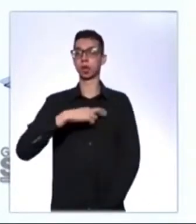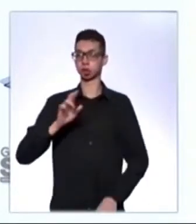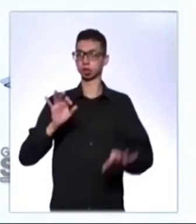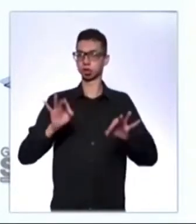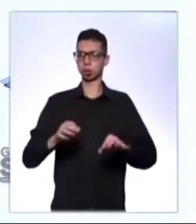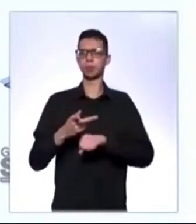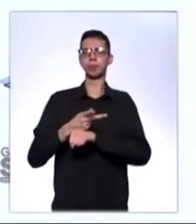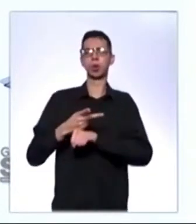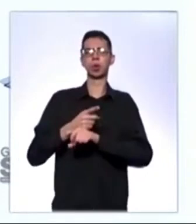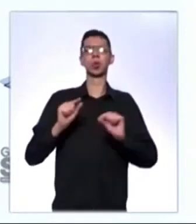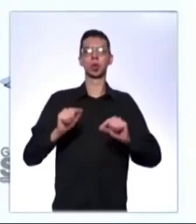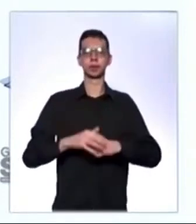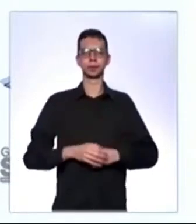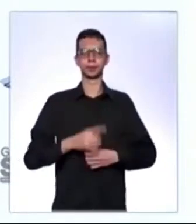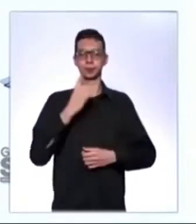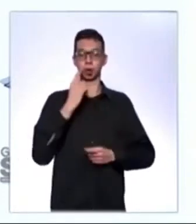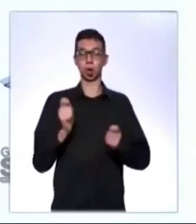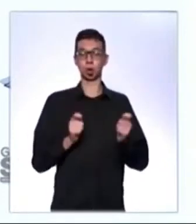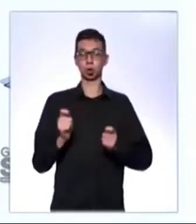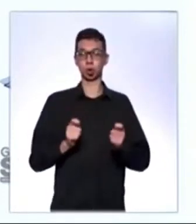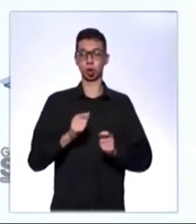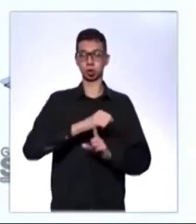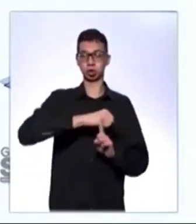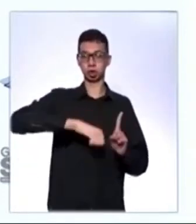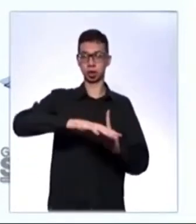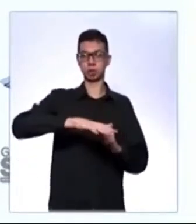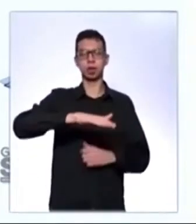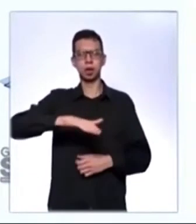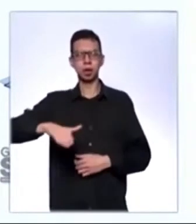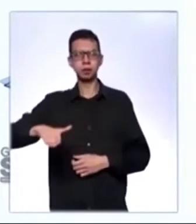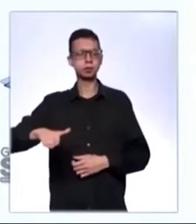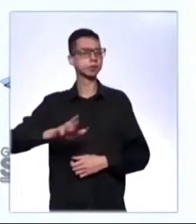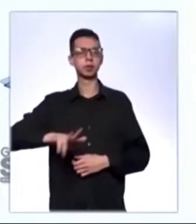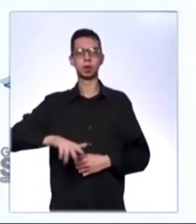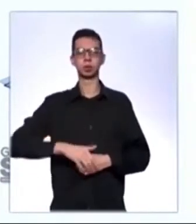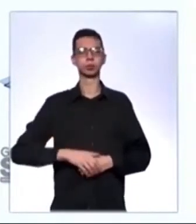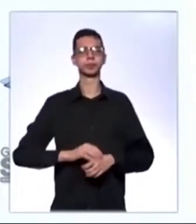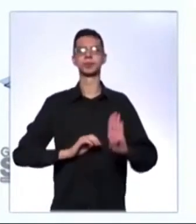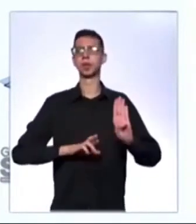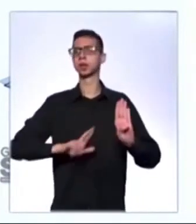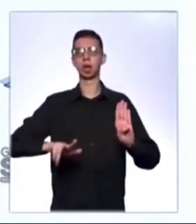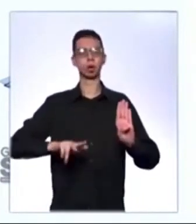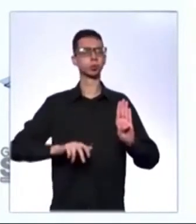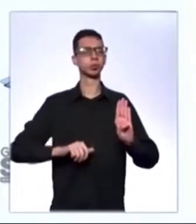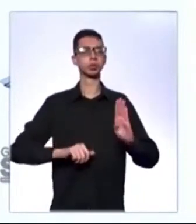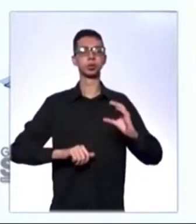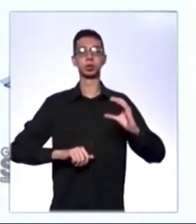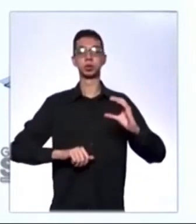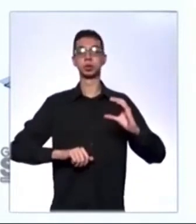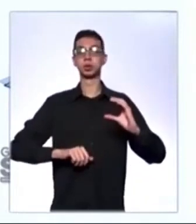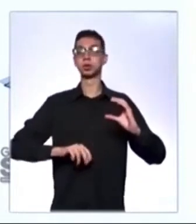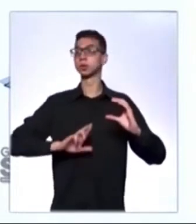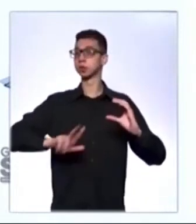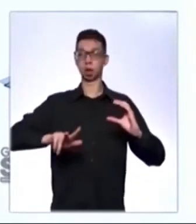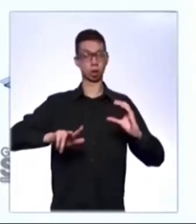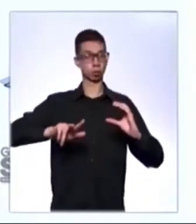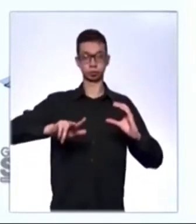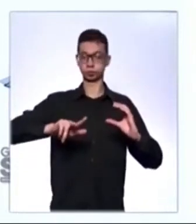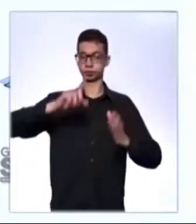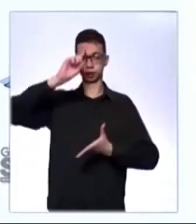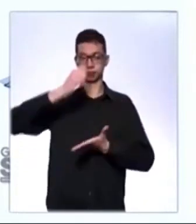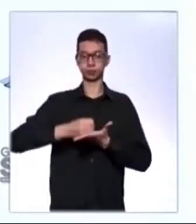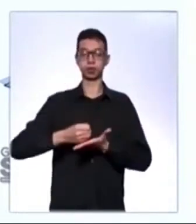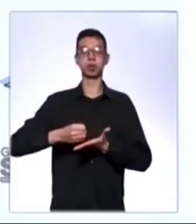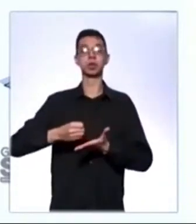religião? Controle social de crianças? Não. Entretenimento utilizado? Não. Definição política e cultural do corpo? Não. Não é só mulher que